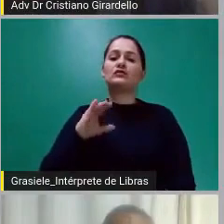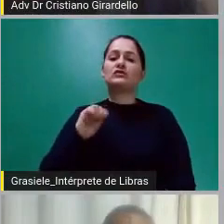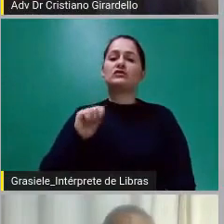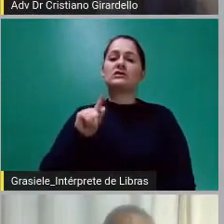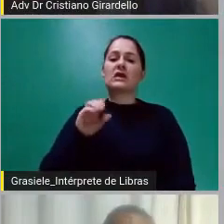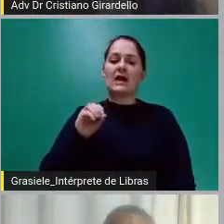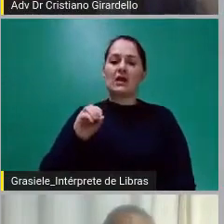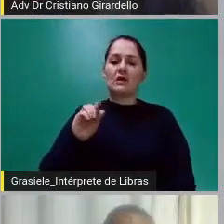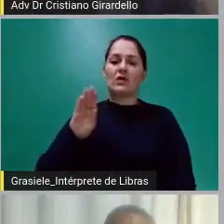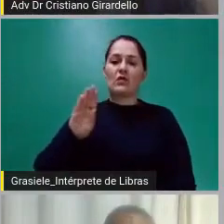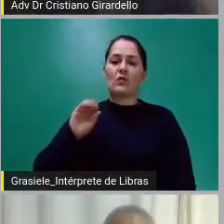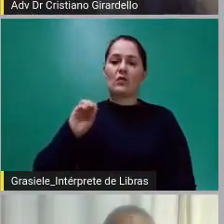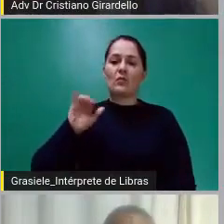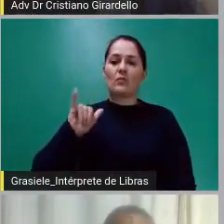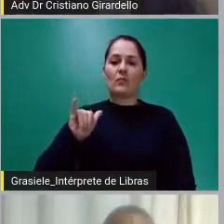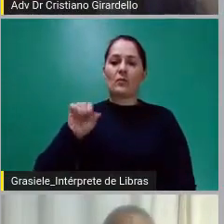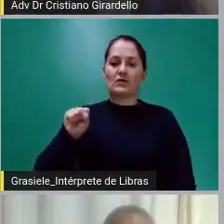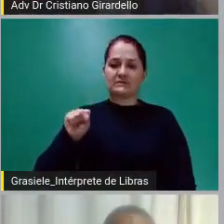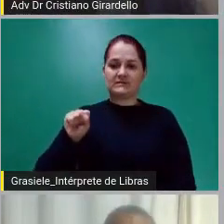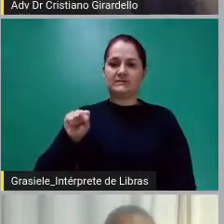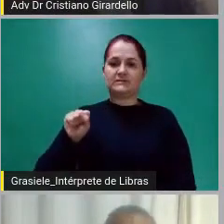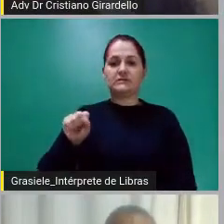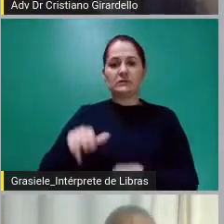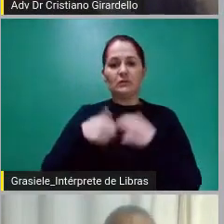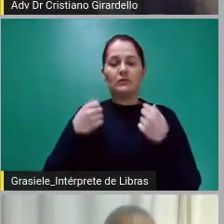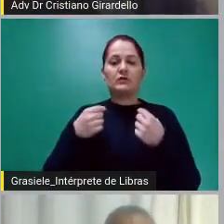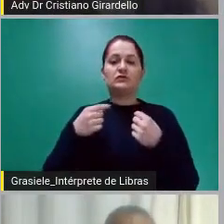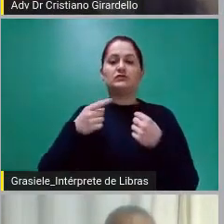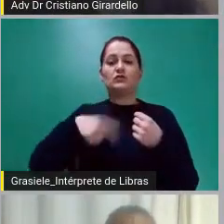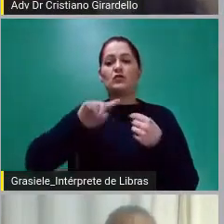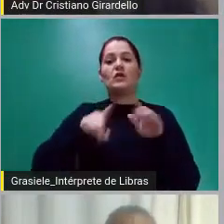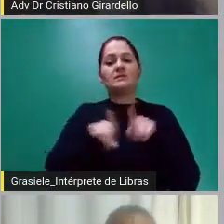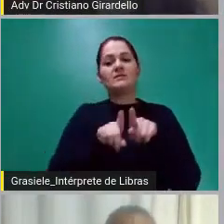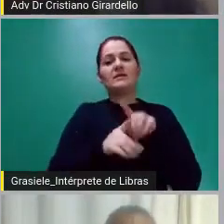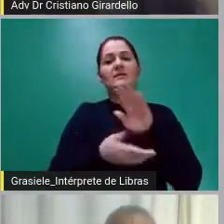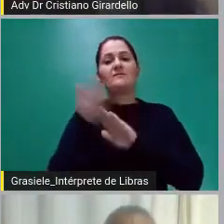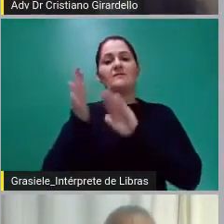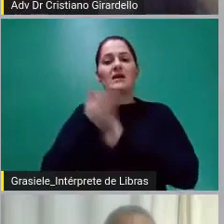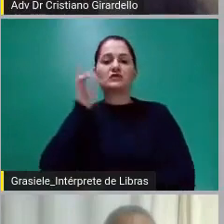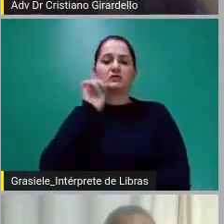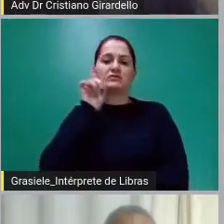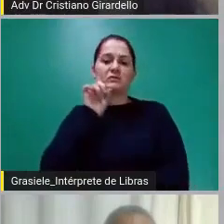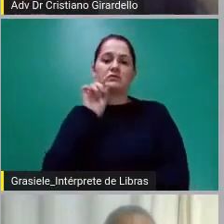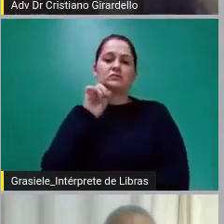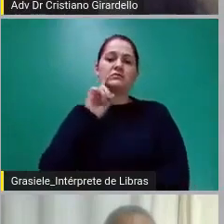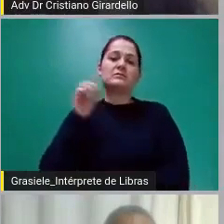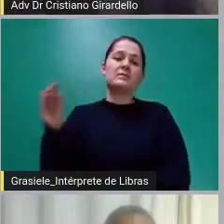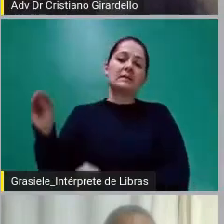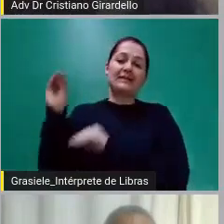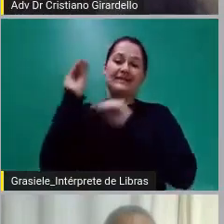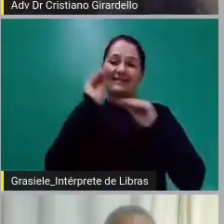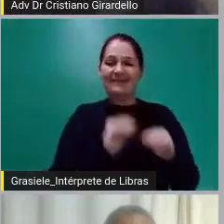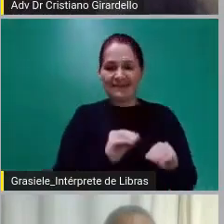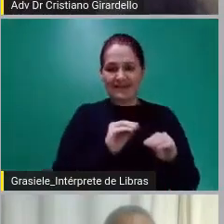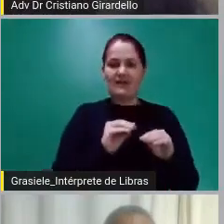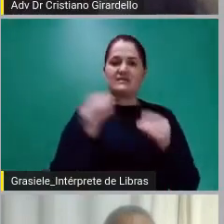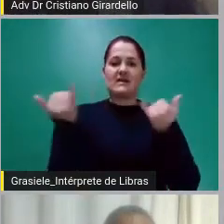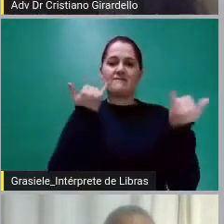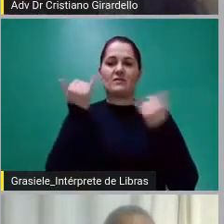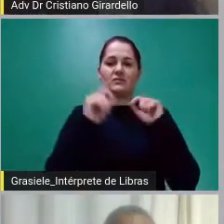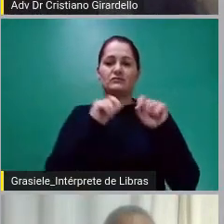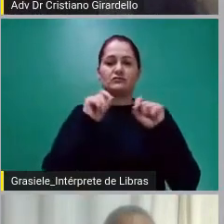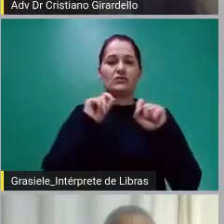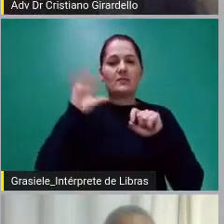a ideologia neoliberal e trazer isso como ciência. Então, essas duas homenagens são fundamentais. Bom,